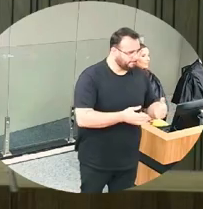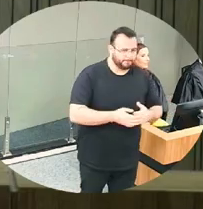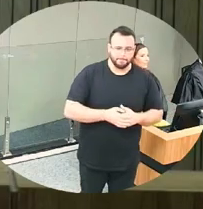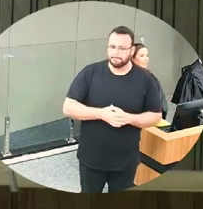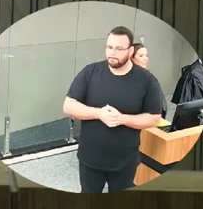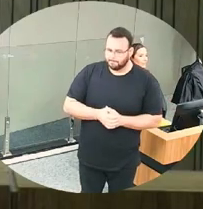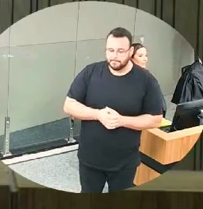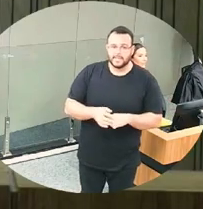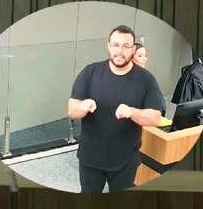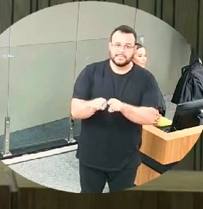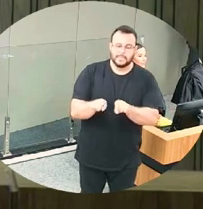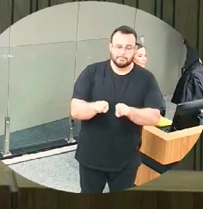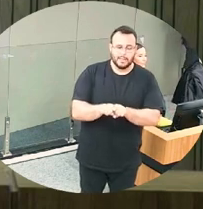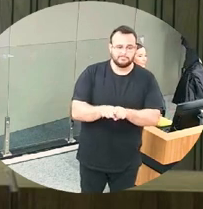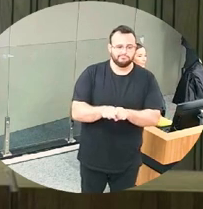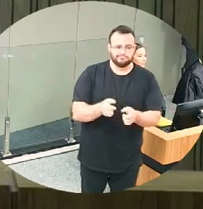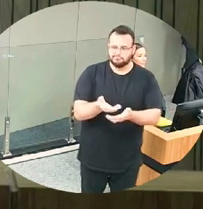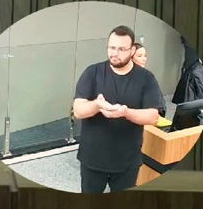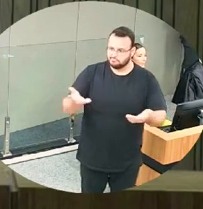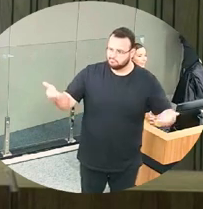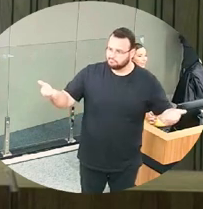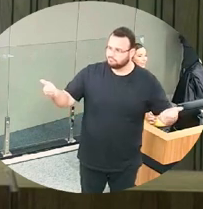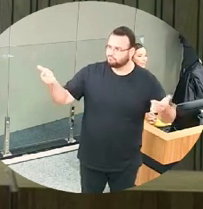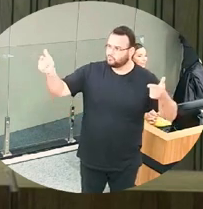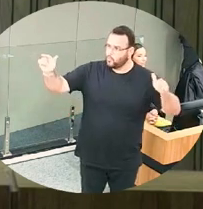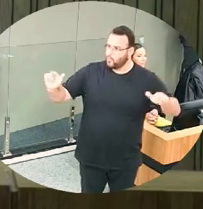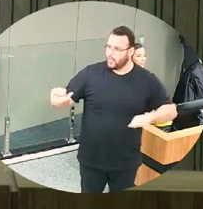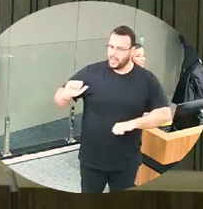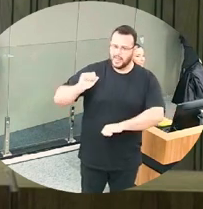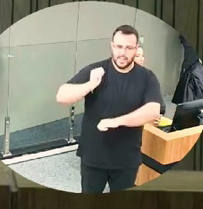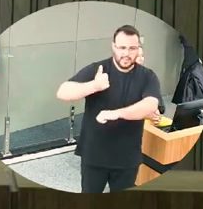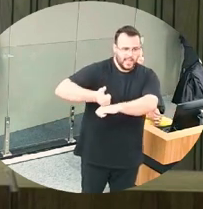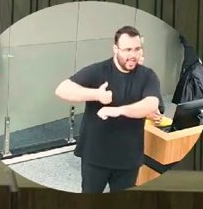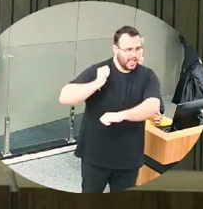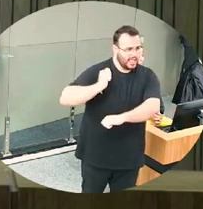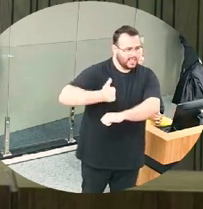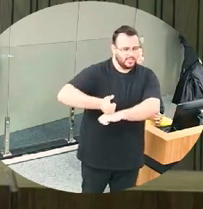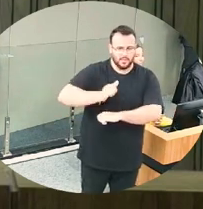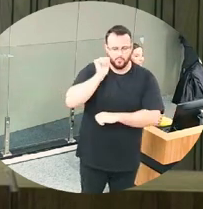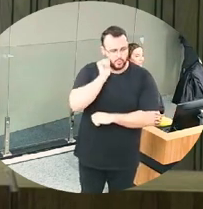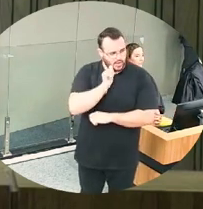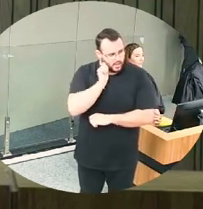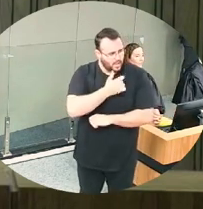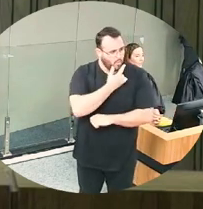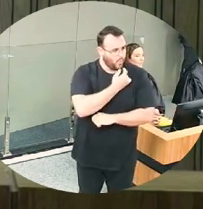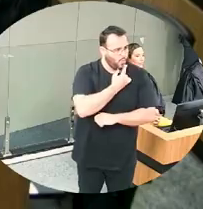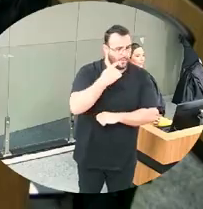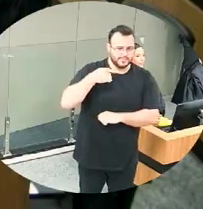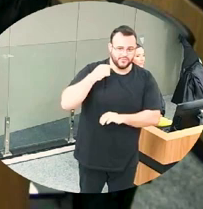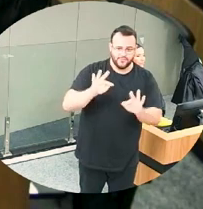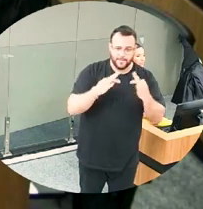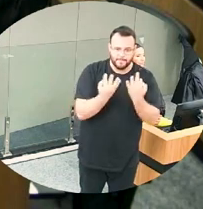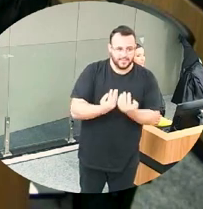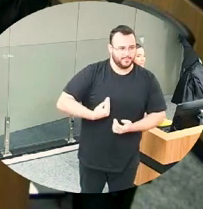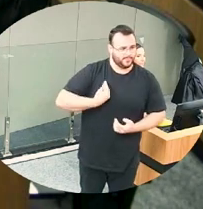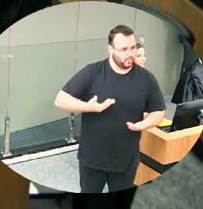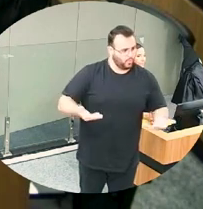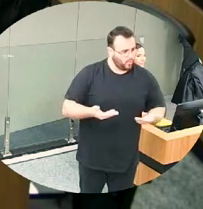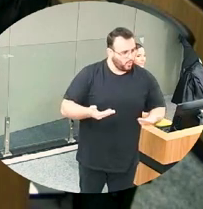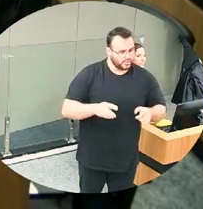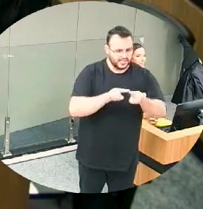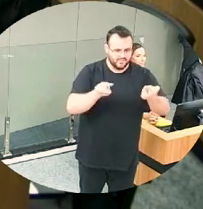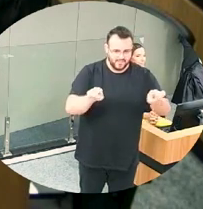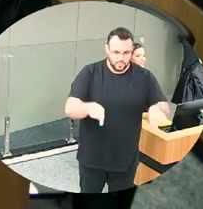sua P dos quais então cumprimento as demais autoridades senhoras senhores advogados familiares